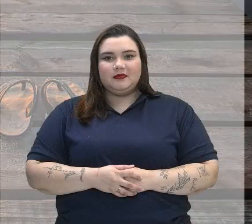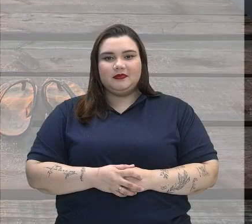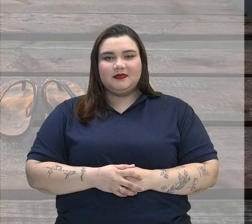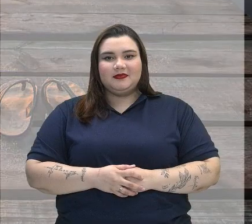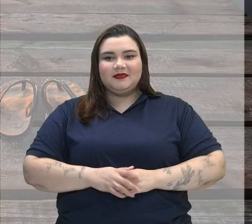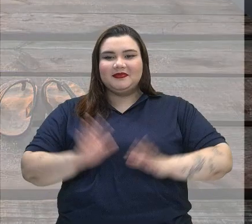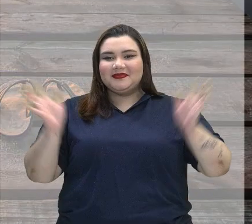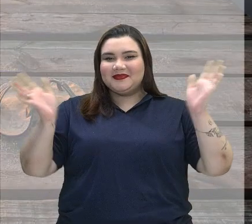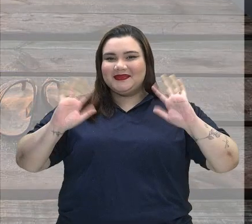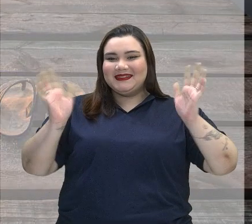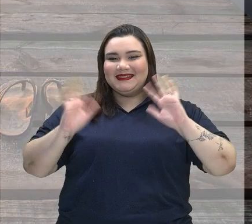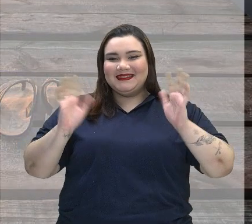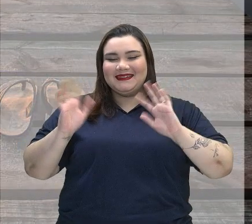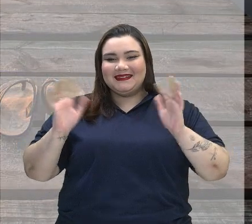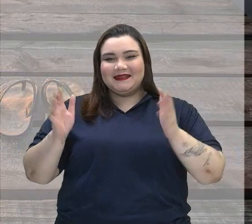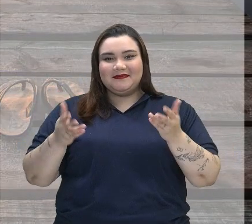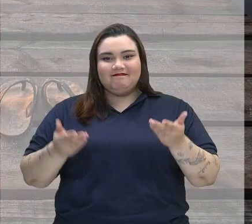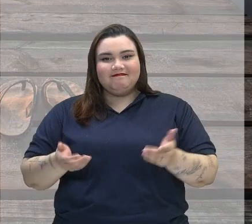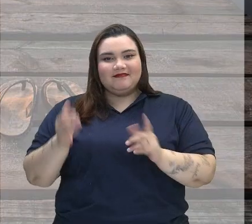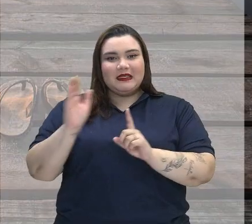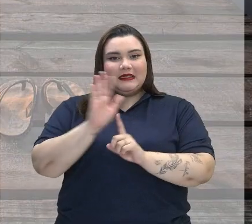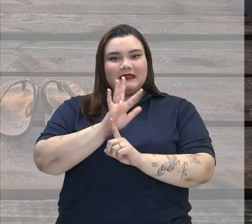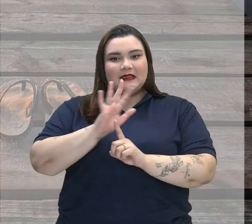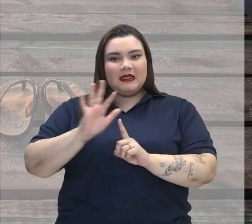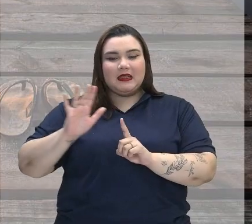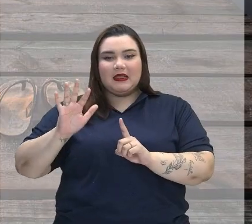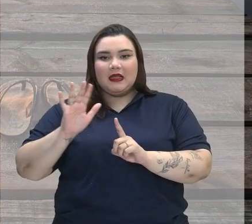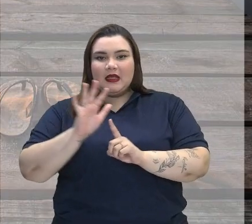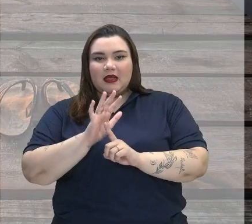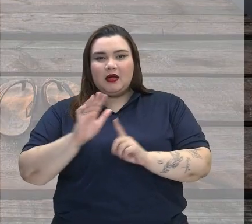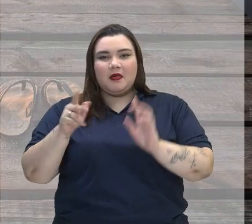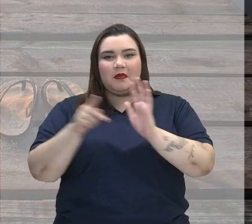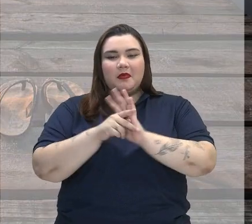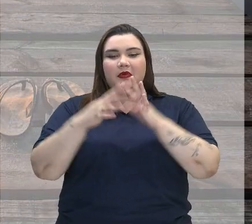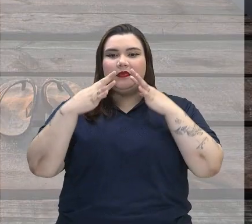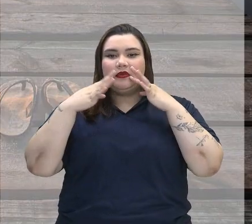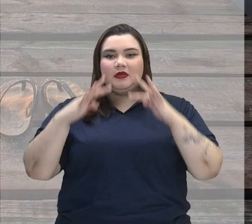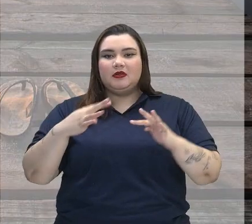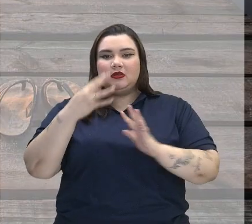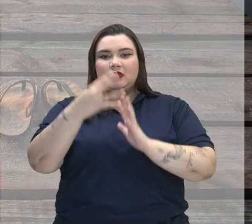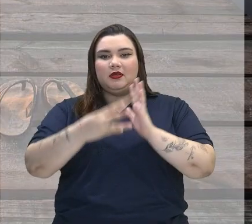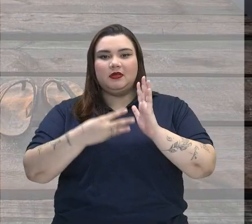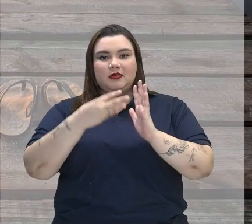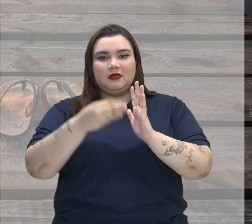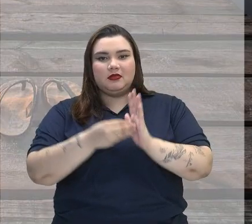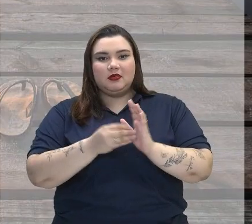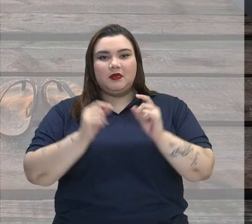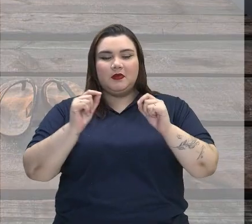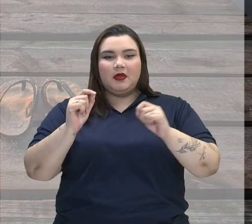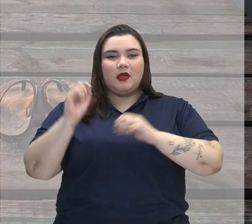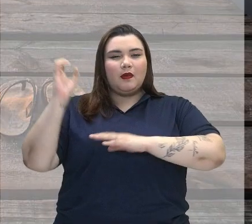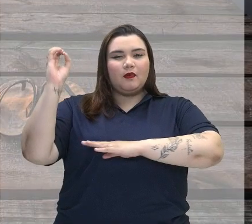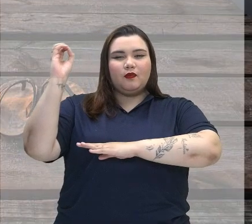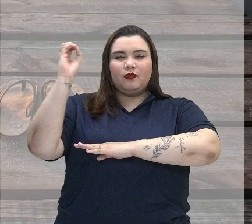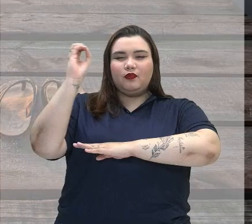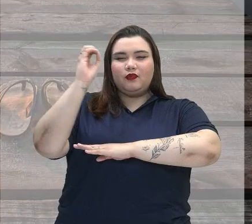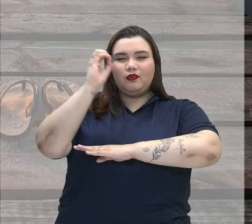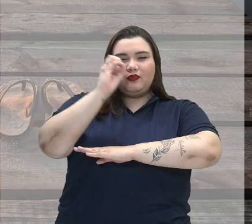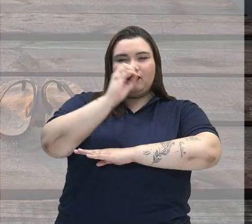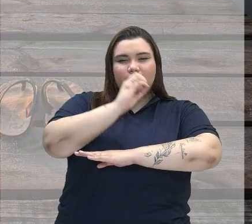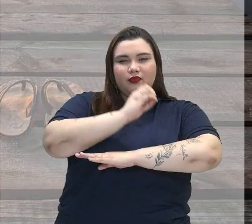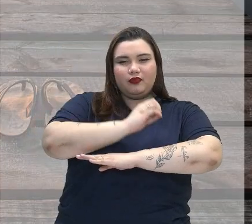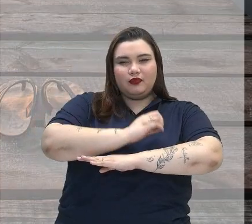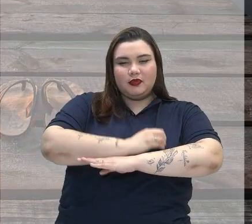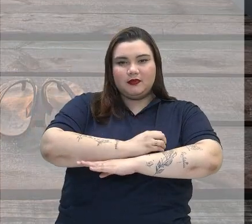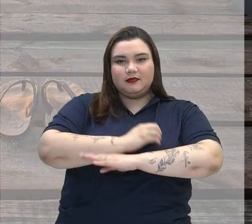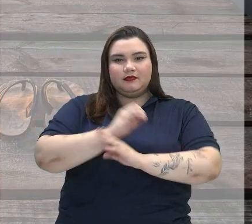Olá, olá! Estou aqui num cenário bem típico da Amazônia, que é o famoso pôr do sol. E essa